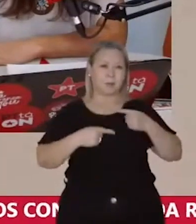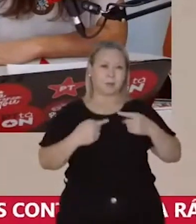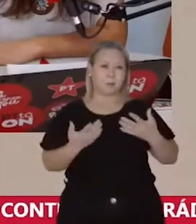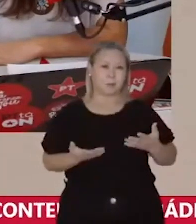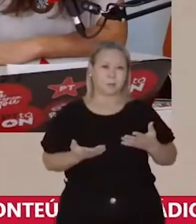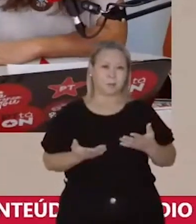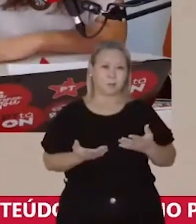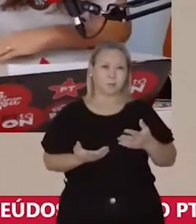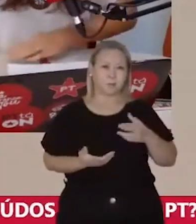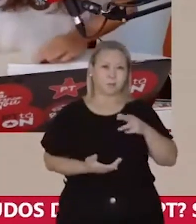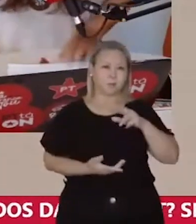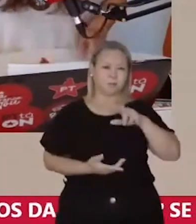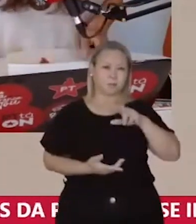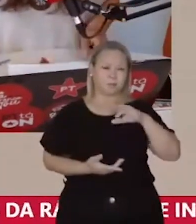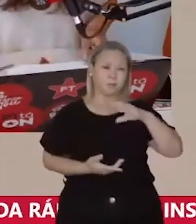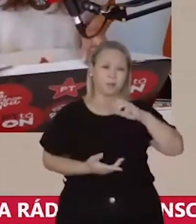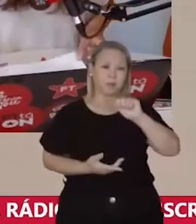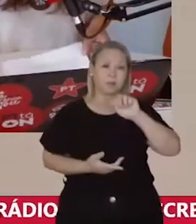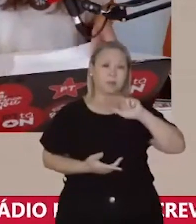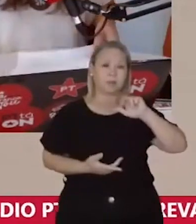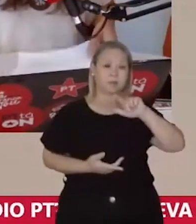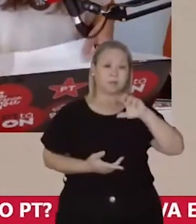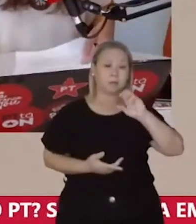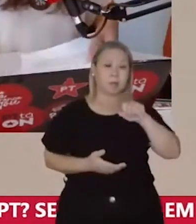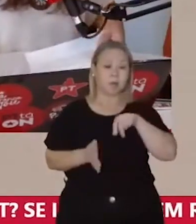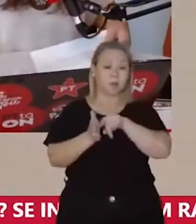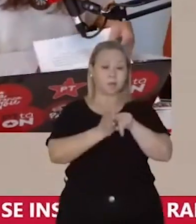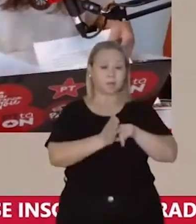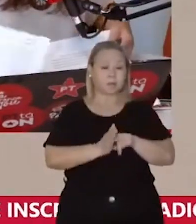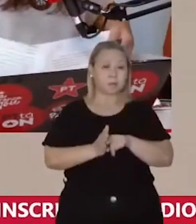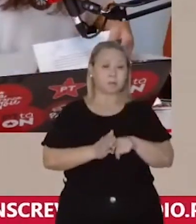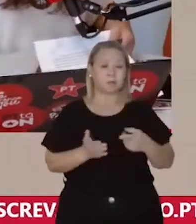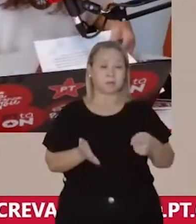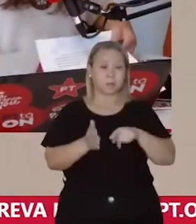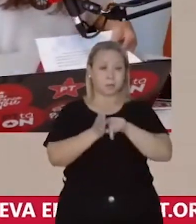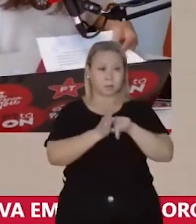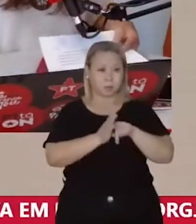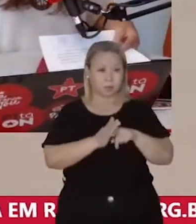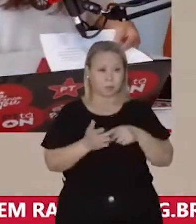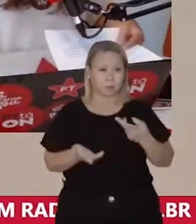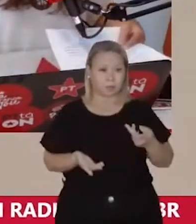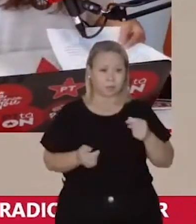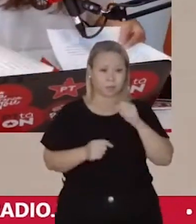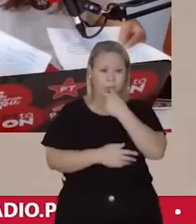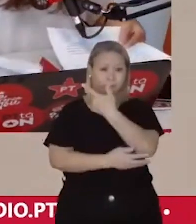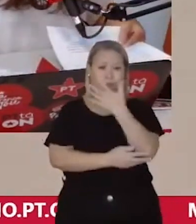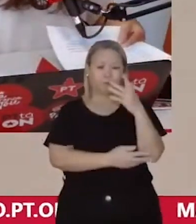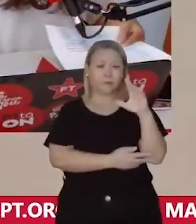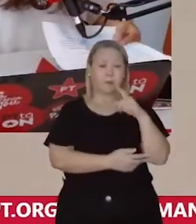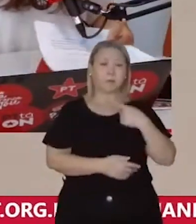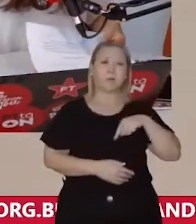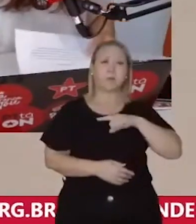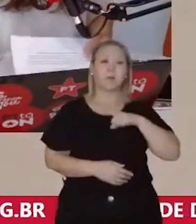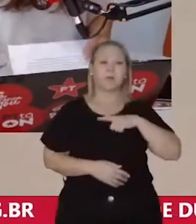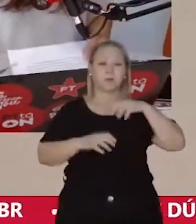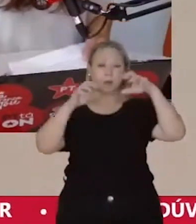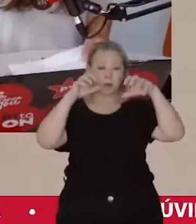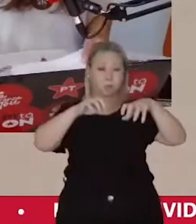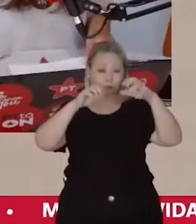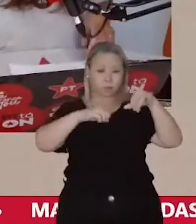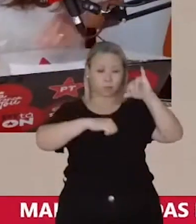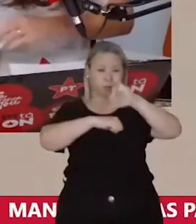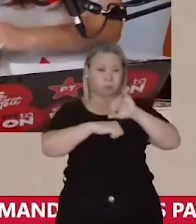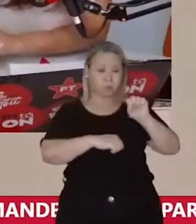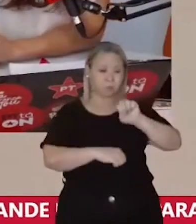Carlos Nobre foi o grande pesquisador que mais estudou a questão dos rios voadores. A gente tem chuva no centro-sul do país, porque